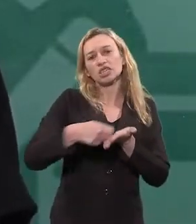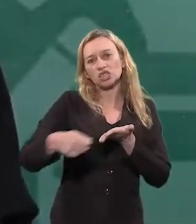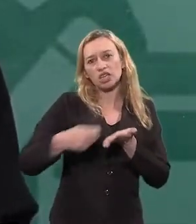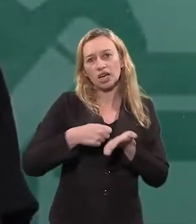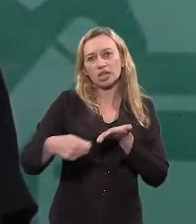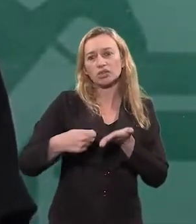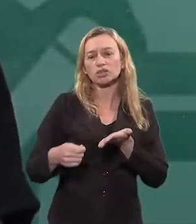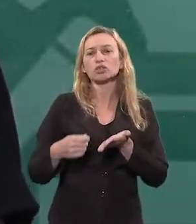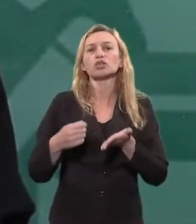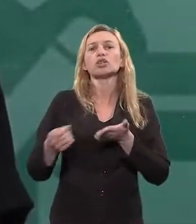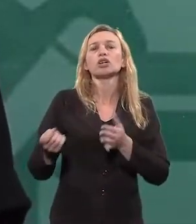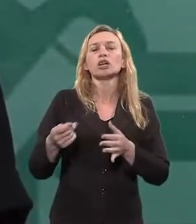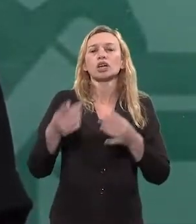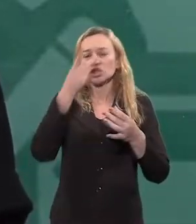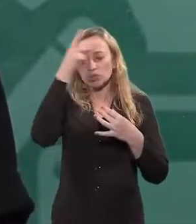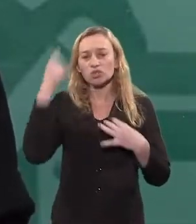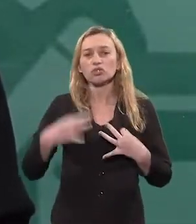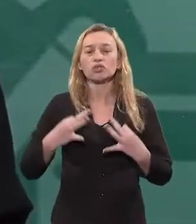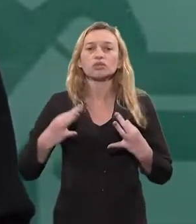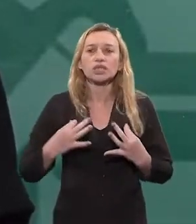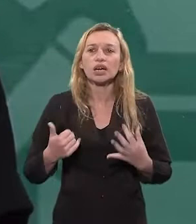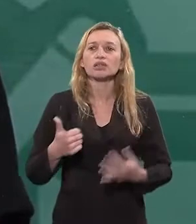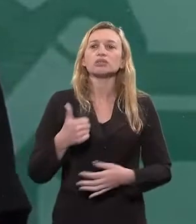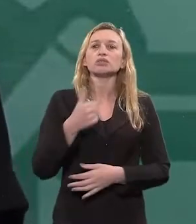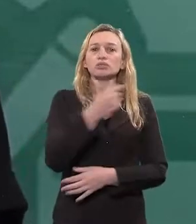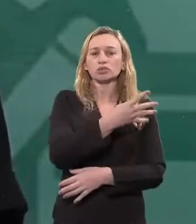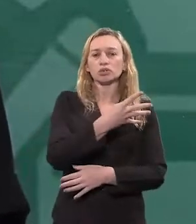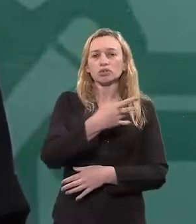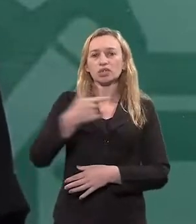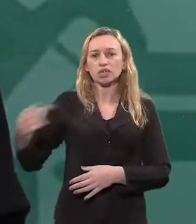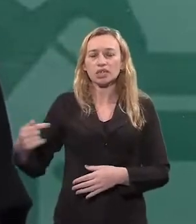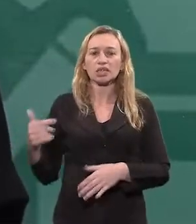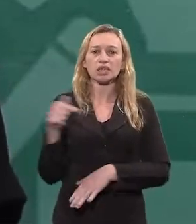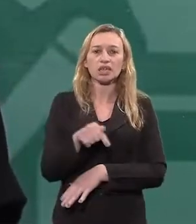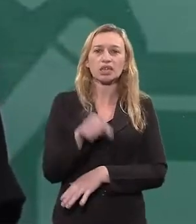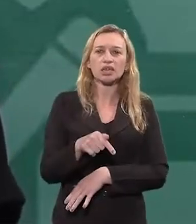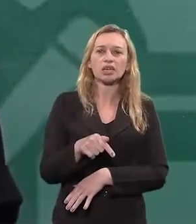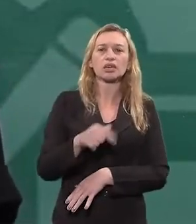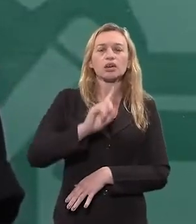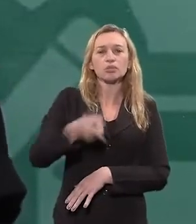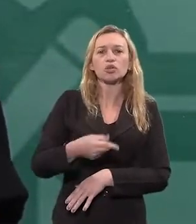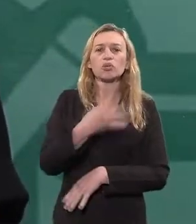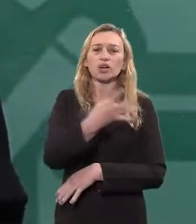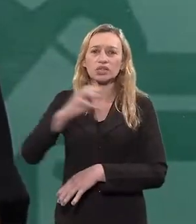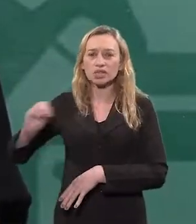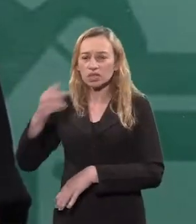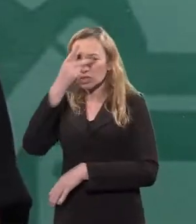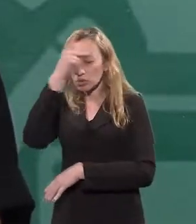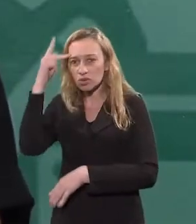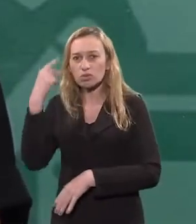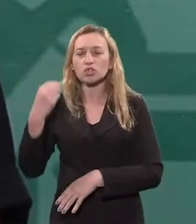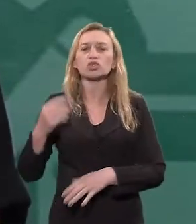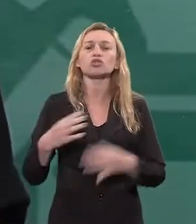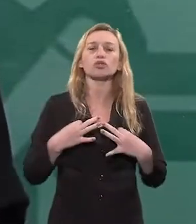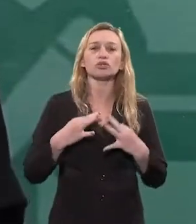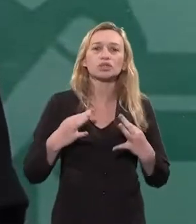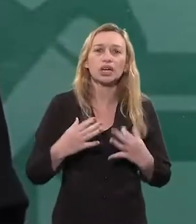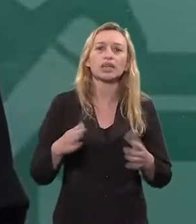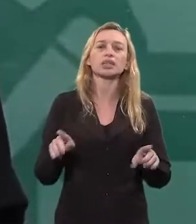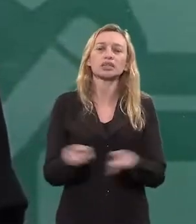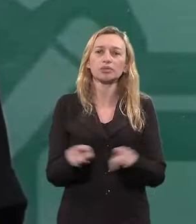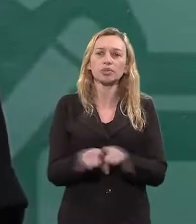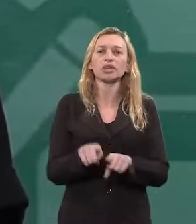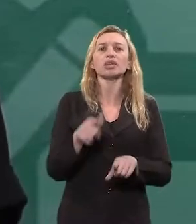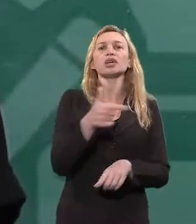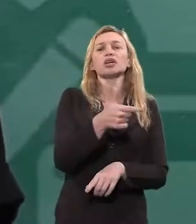que foi em 2017, para cá, já foram mais ou menos 1.400 voluntários que nós tivemos. E mais de 1.000 pessoas em situação de rua também que a gente